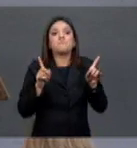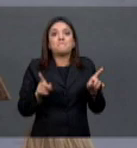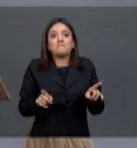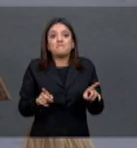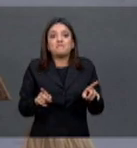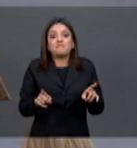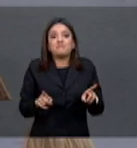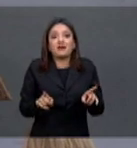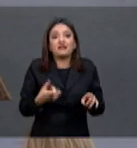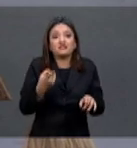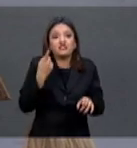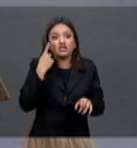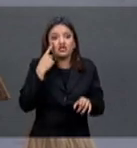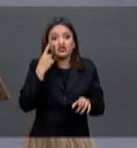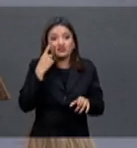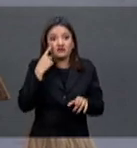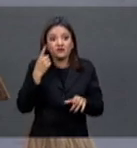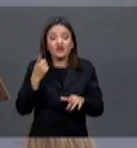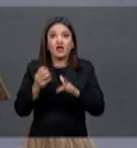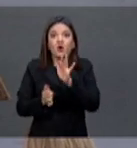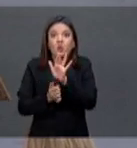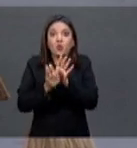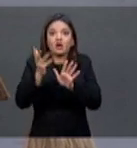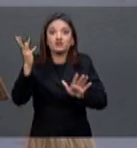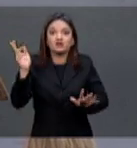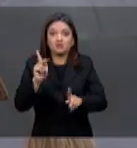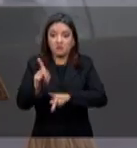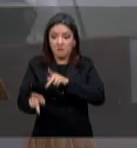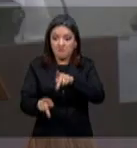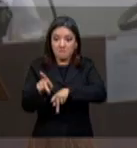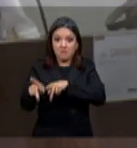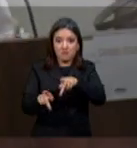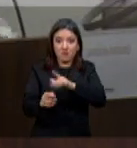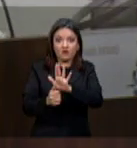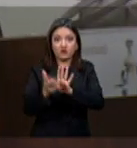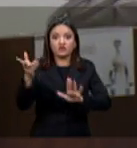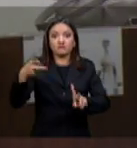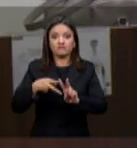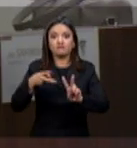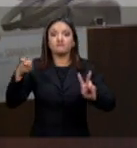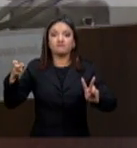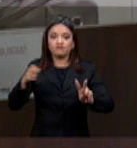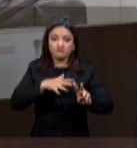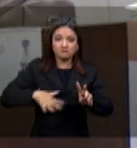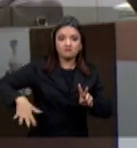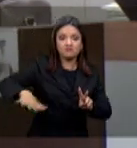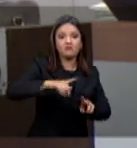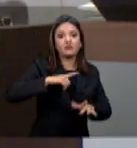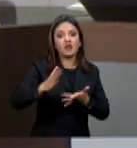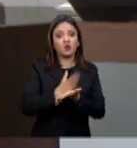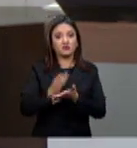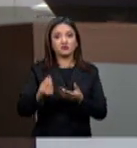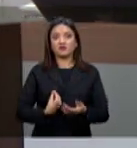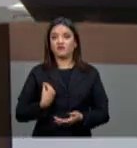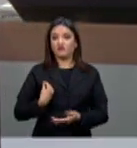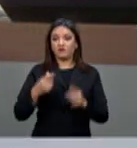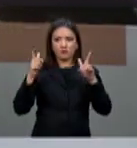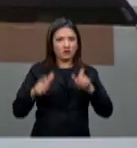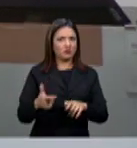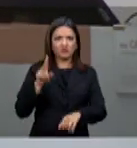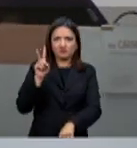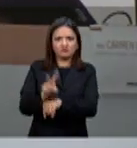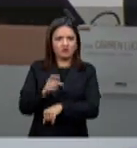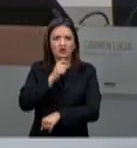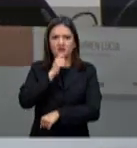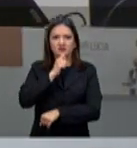que, quando eu pego o contingente populacional dos povos indígenas, tem povos indígenas que vivem em terras não demarcadas. E povos